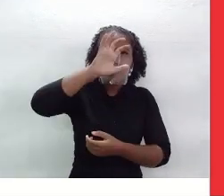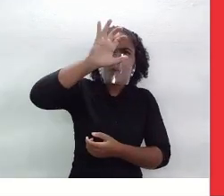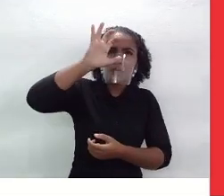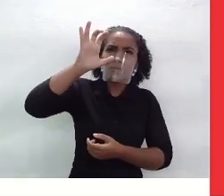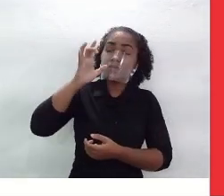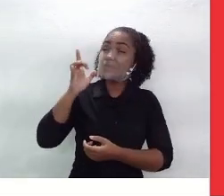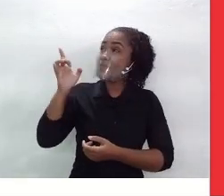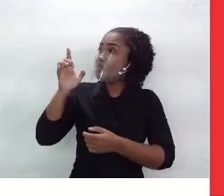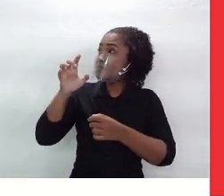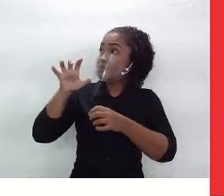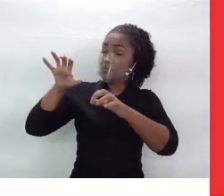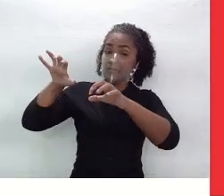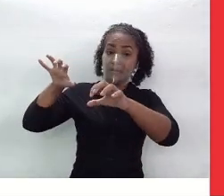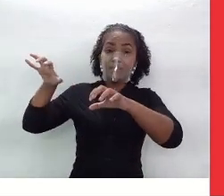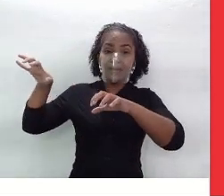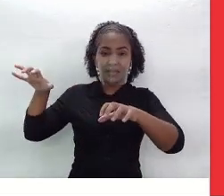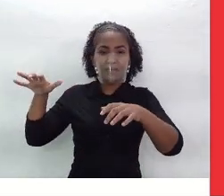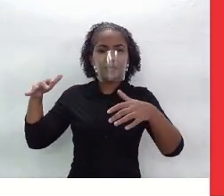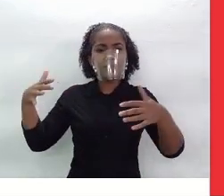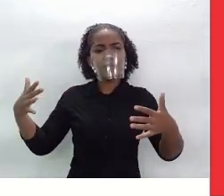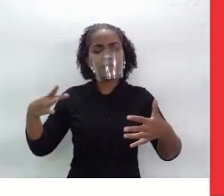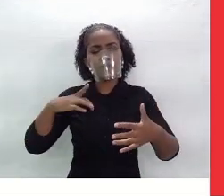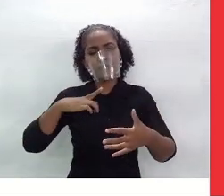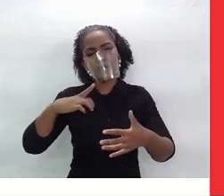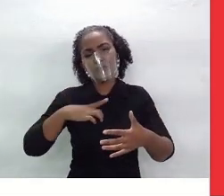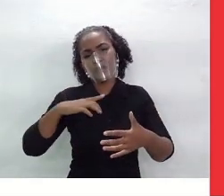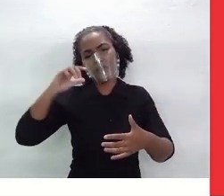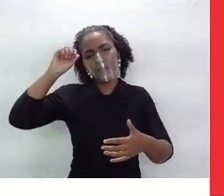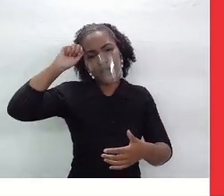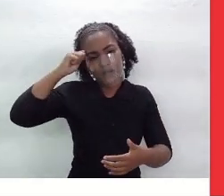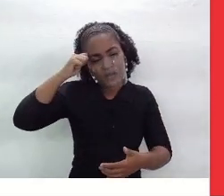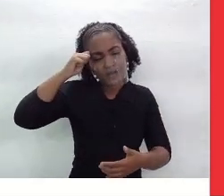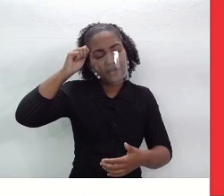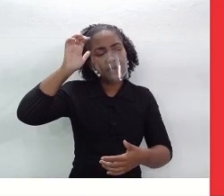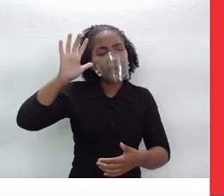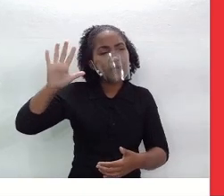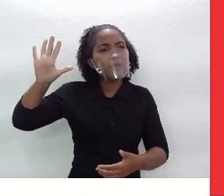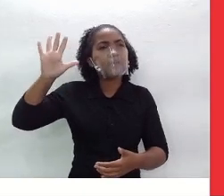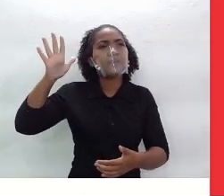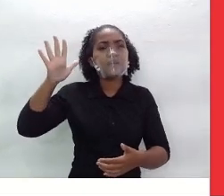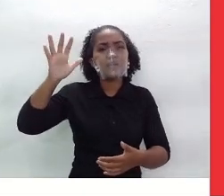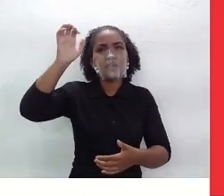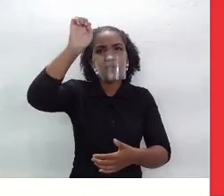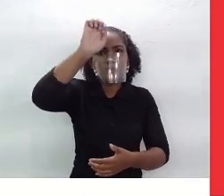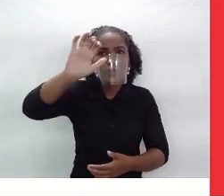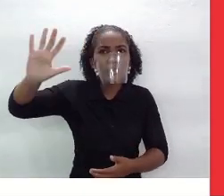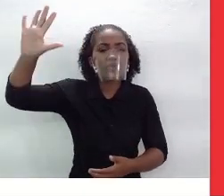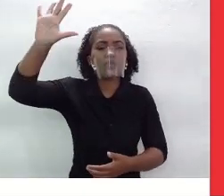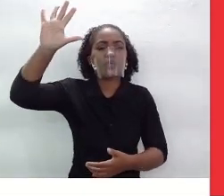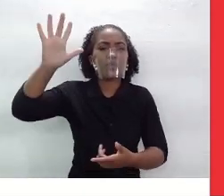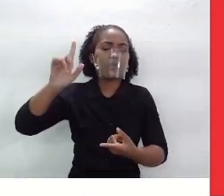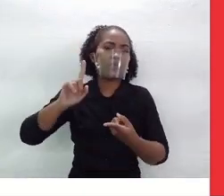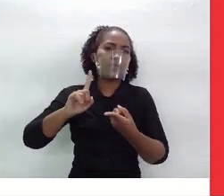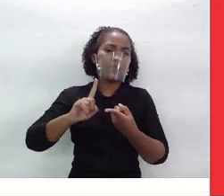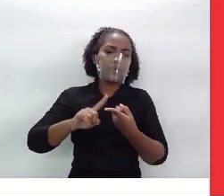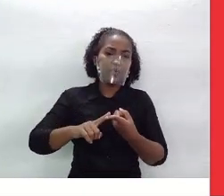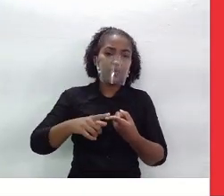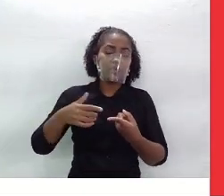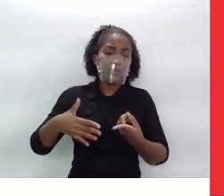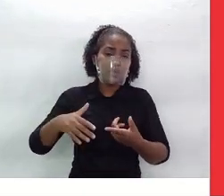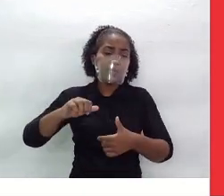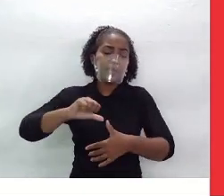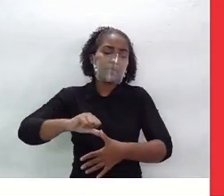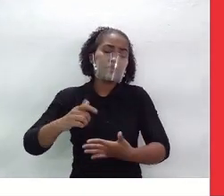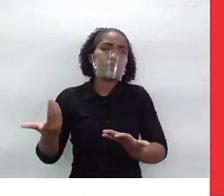mais afastados. Então a gente tem a África, a gente tem ali a Europa, a gente tem, lógico, a nossa América